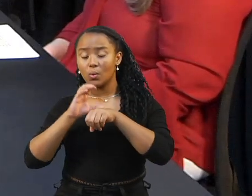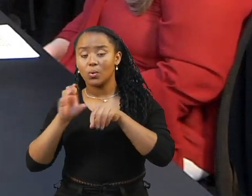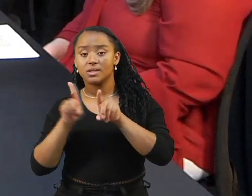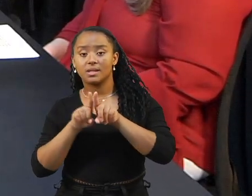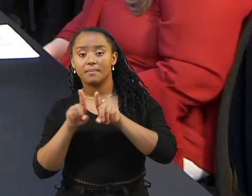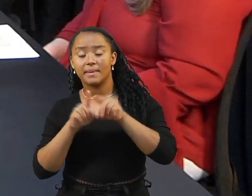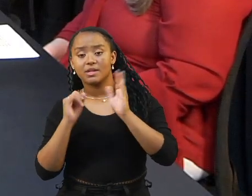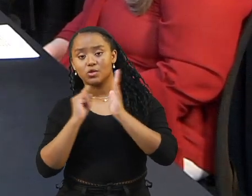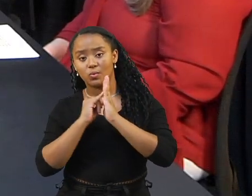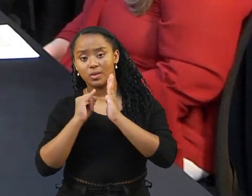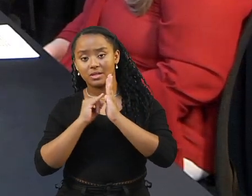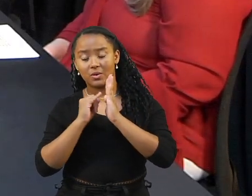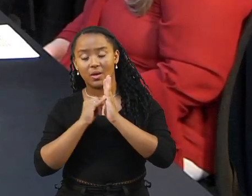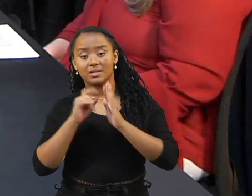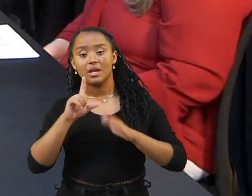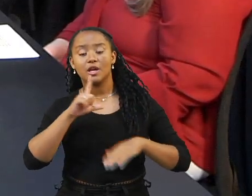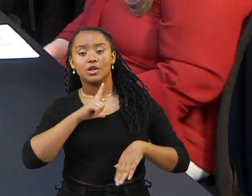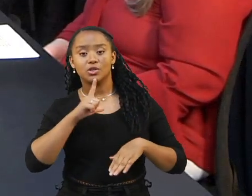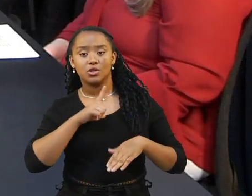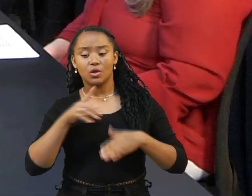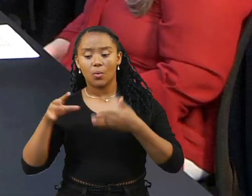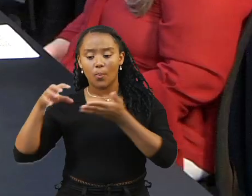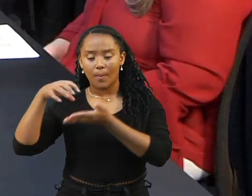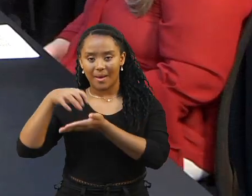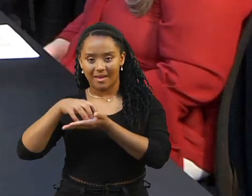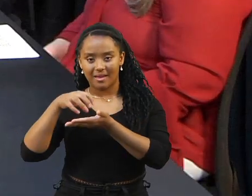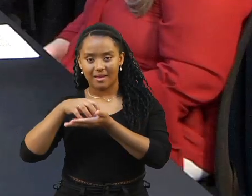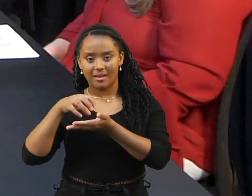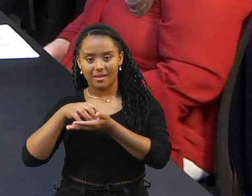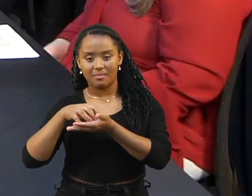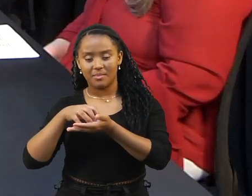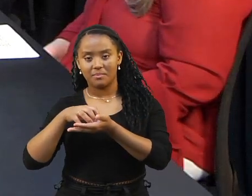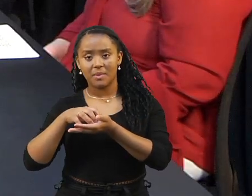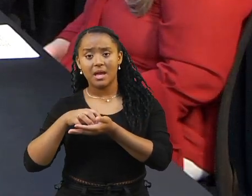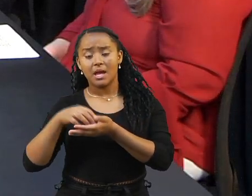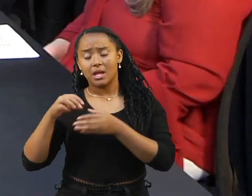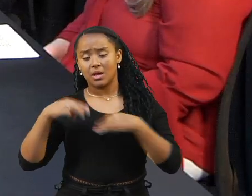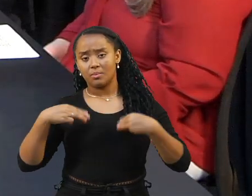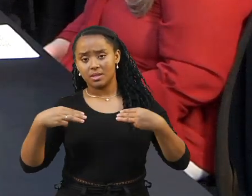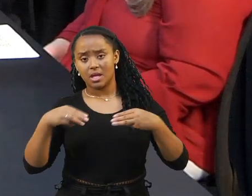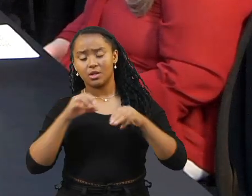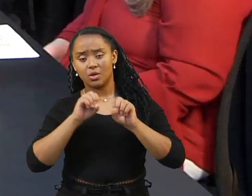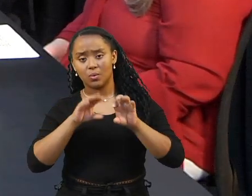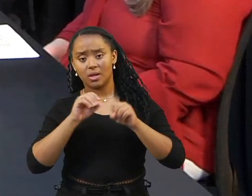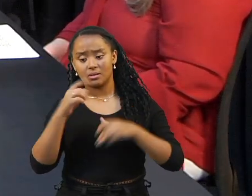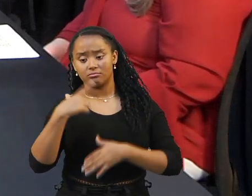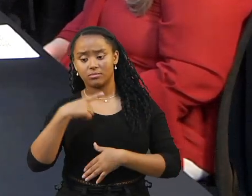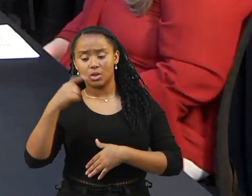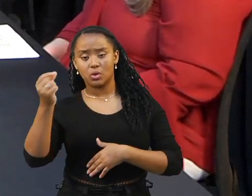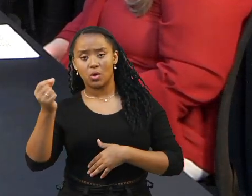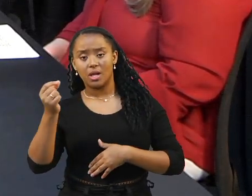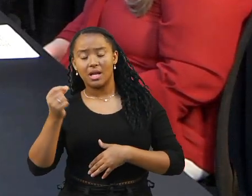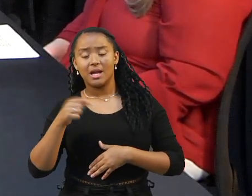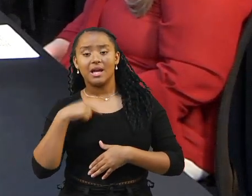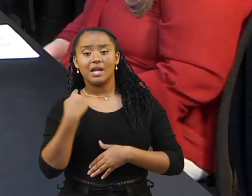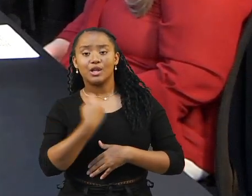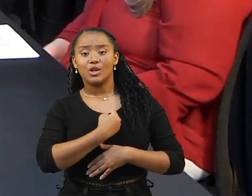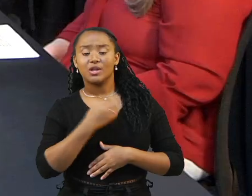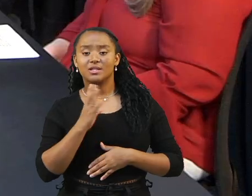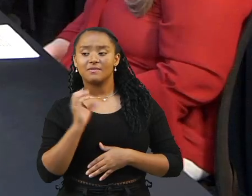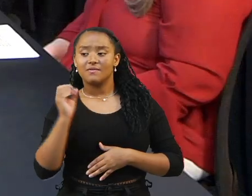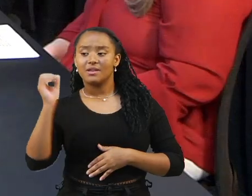né? Então, a gente tinha uma equipe que eles designavam e a gente viajava para